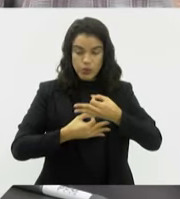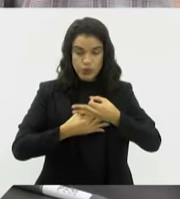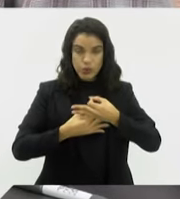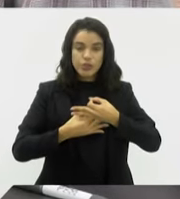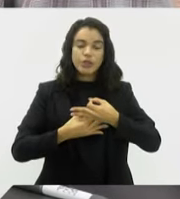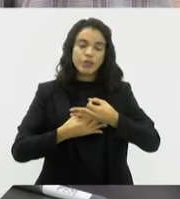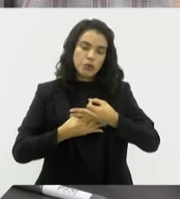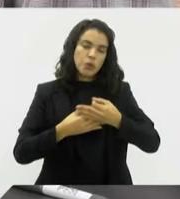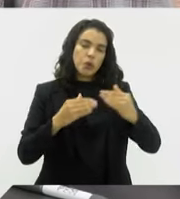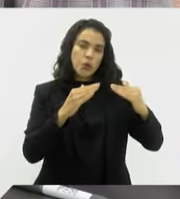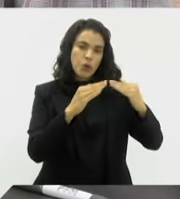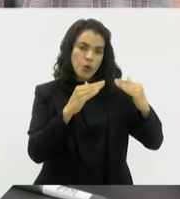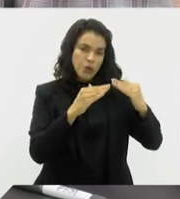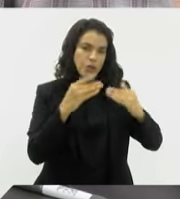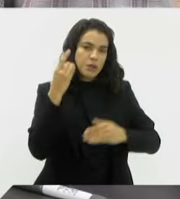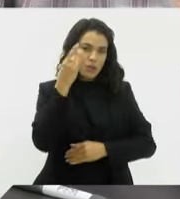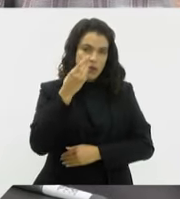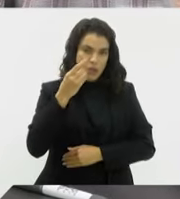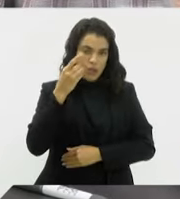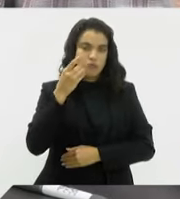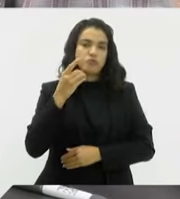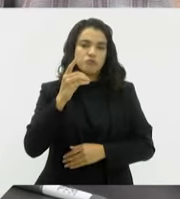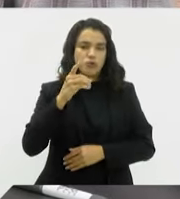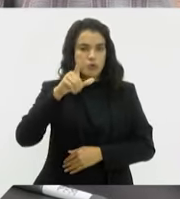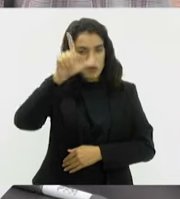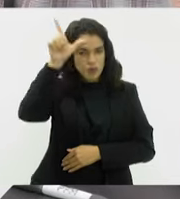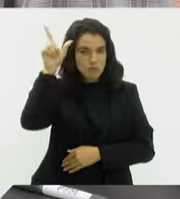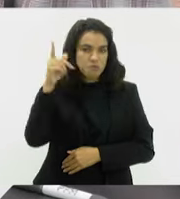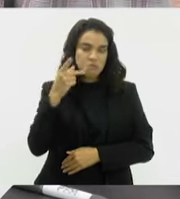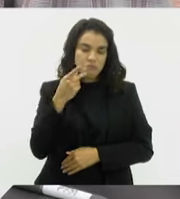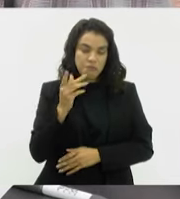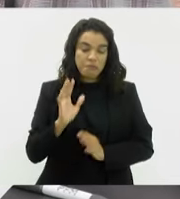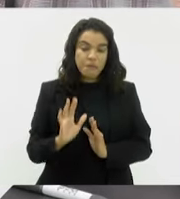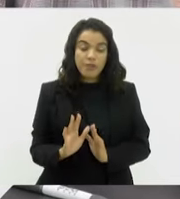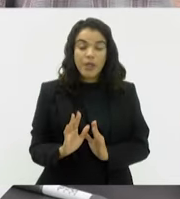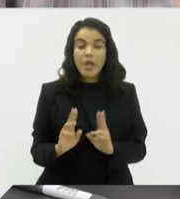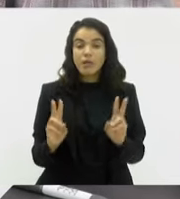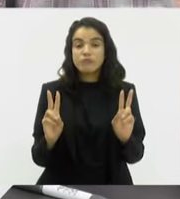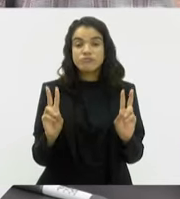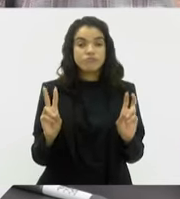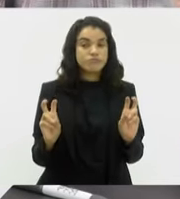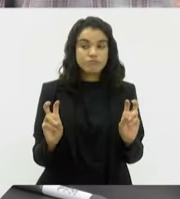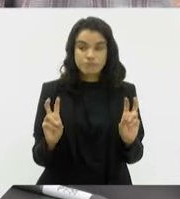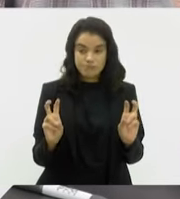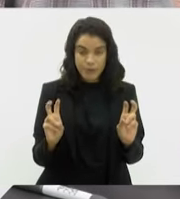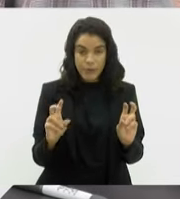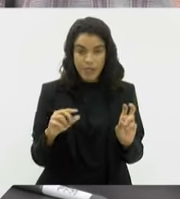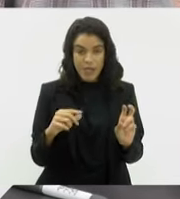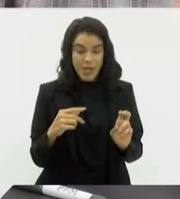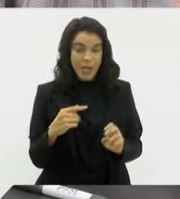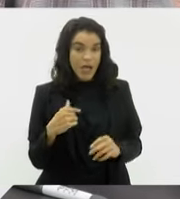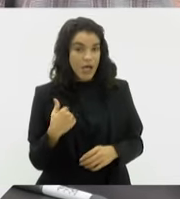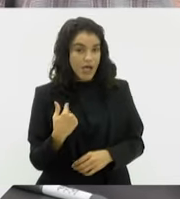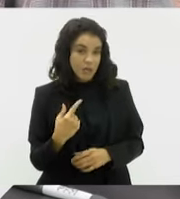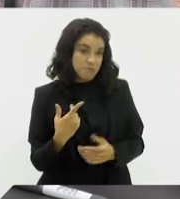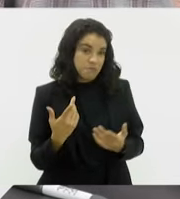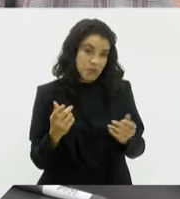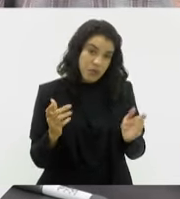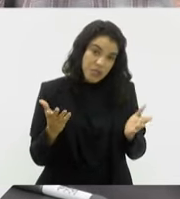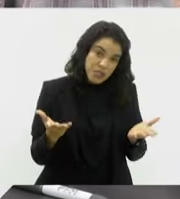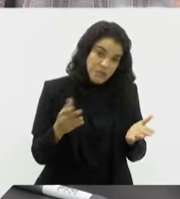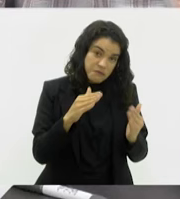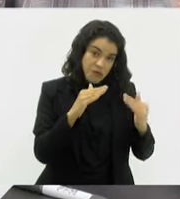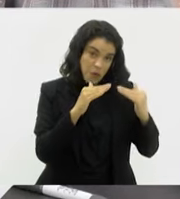Paulo, o deputado Luiz Paulo, titular da CCJ, é o seguinte: a gente podia, deputada Élica, se Vossa